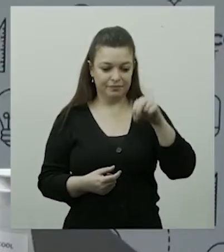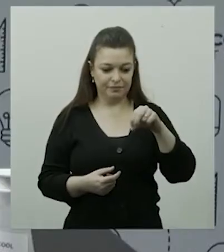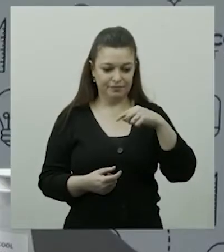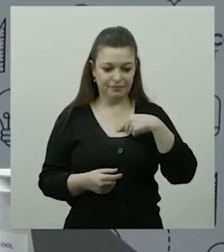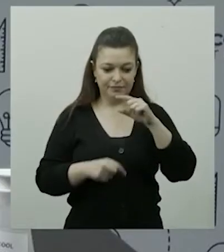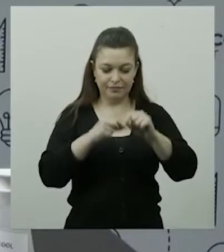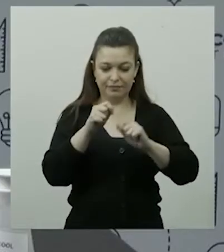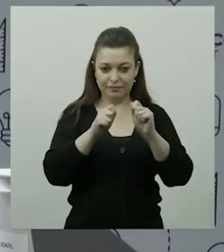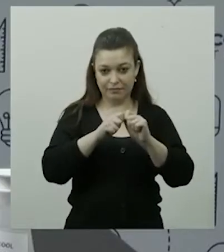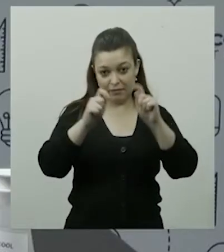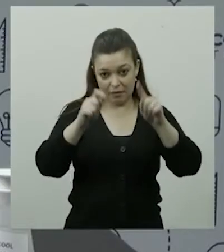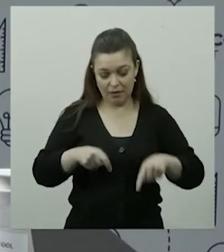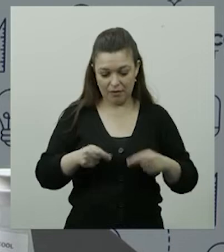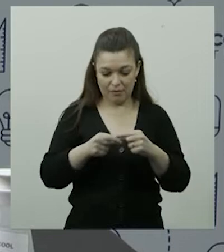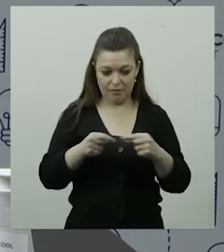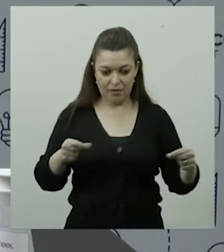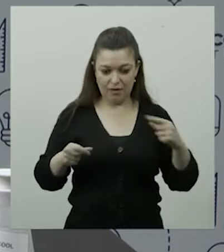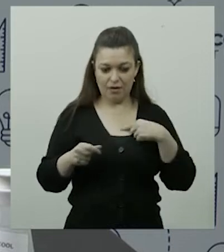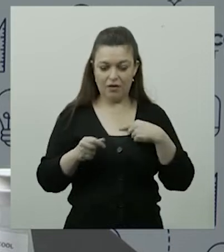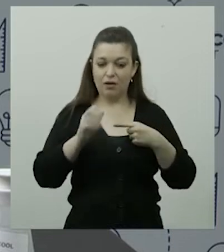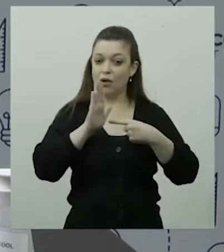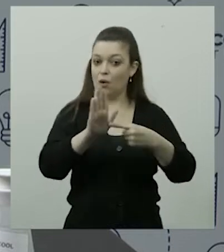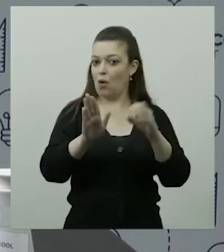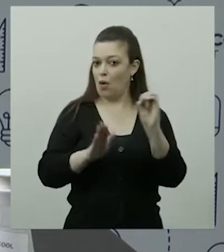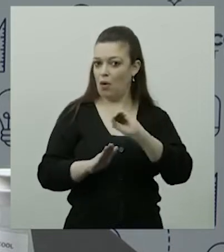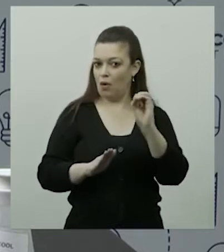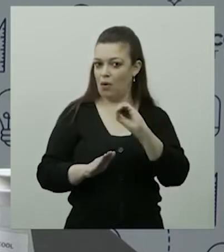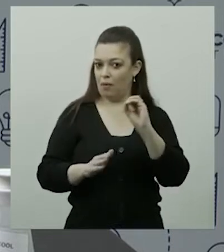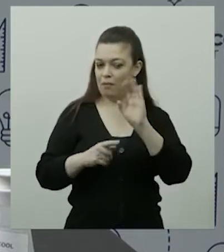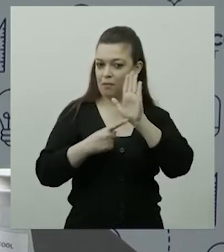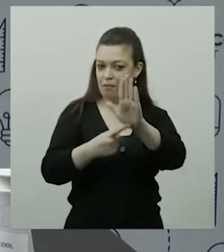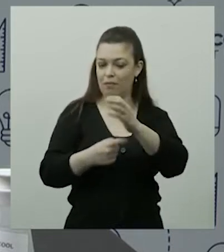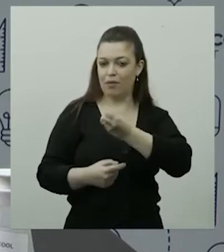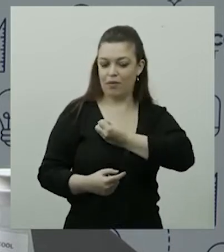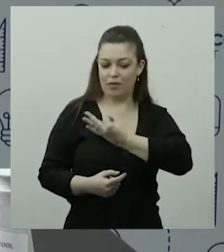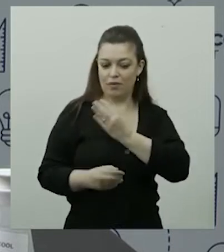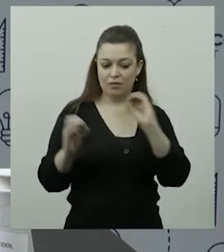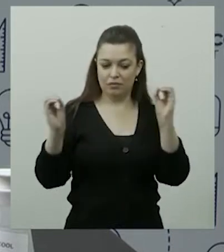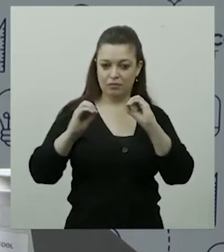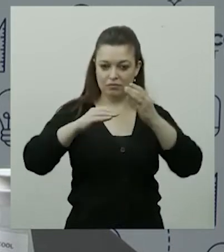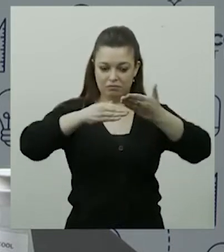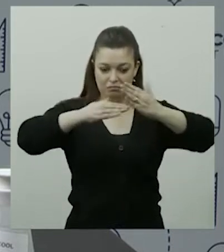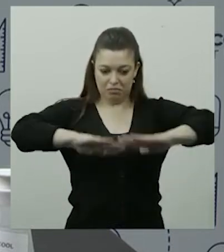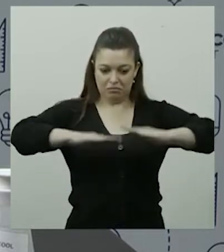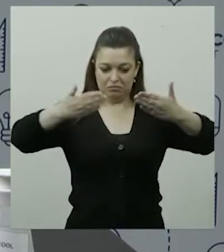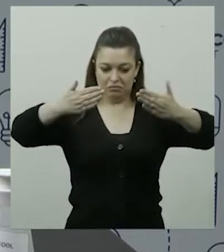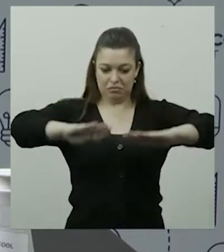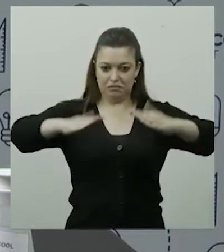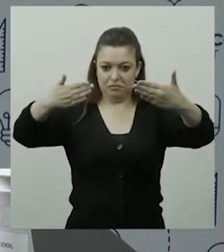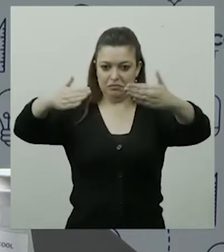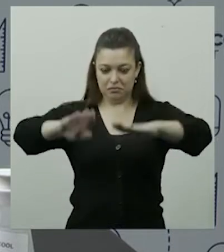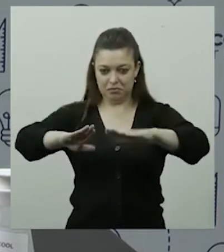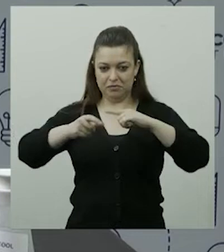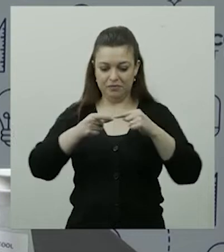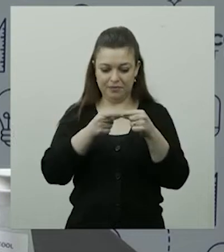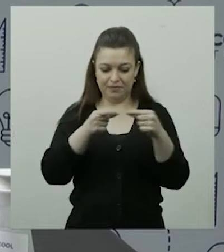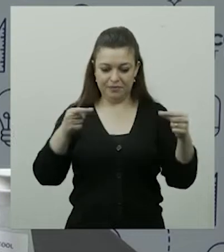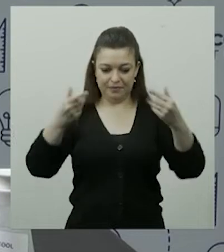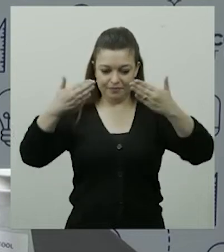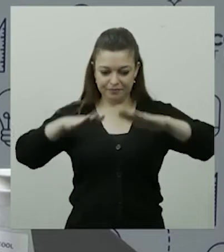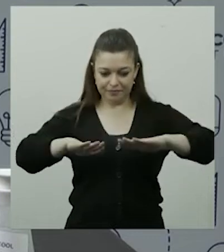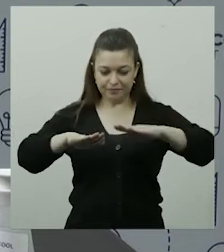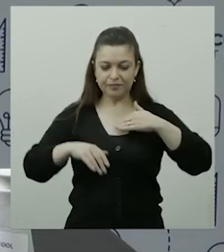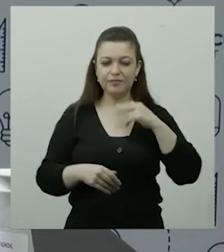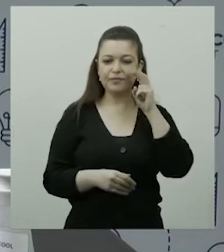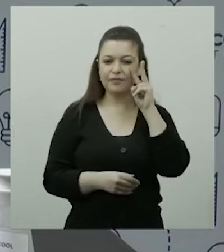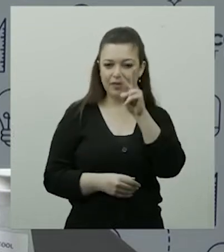a gente começa jogando dominó, a gente não pode mostrar as nossas peças. Estão viradas para baixo. Vamos ver o jogo